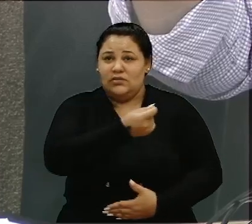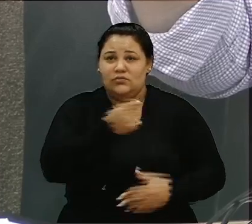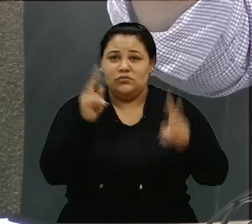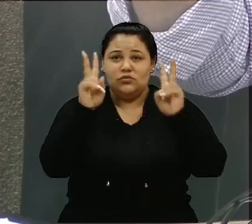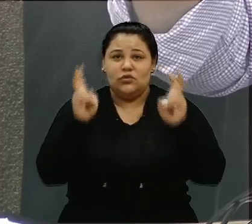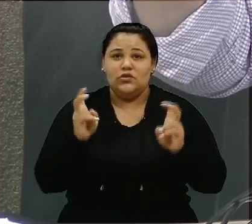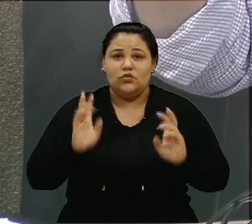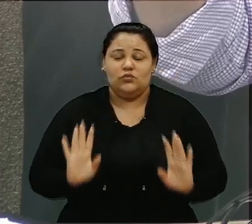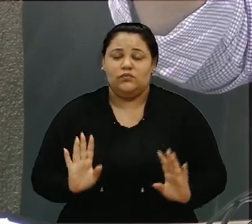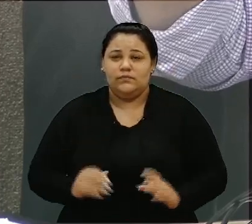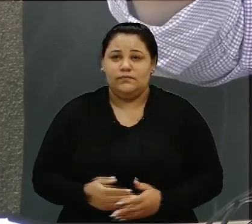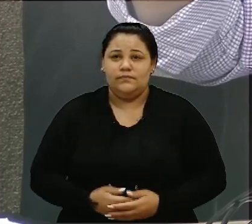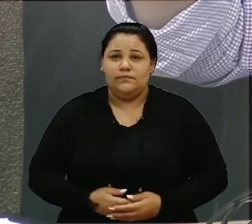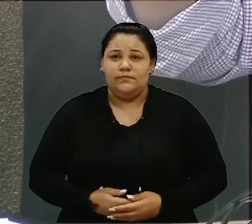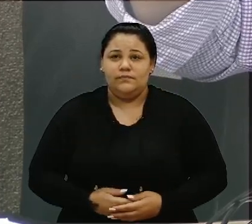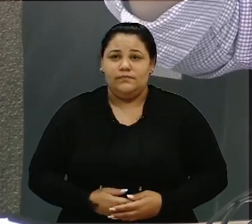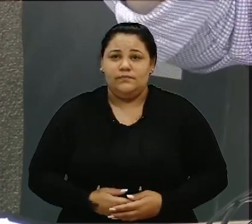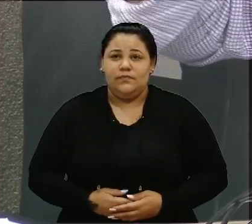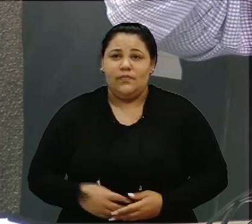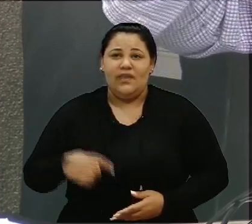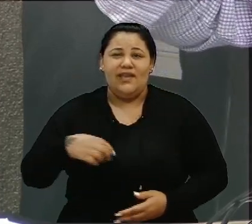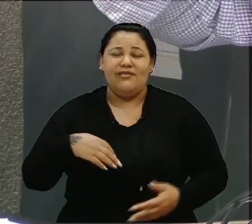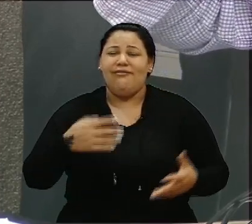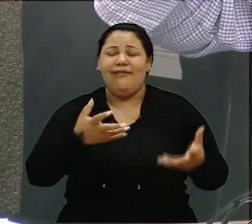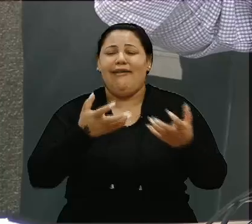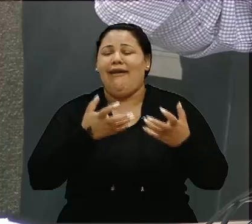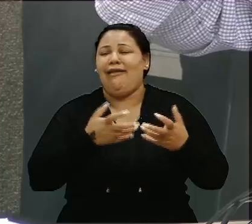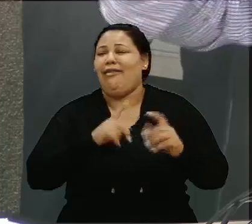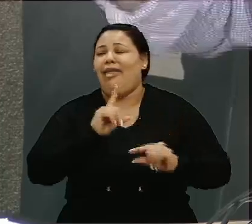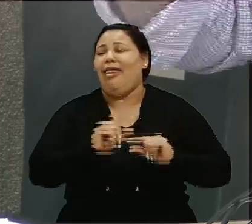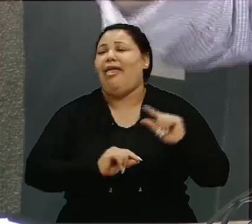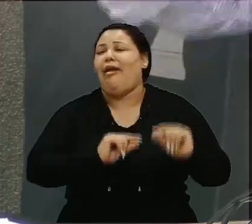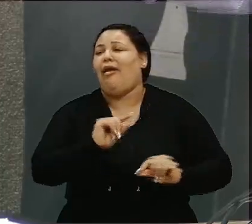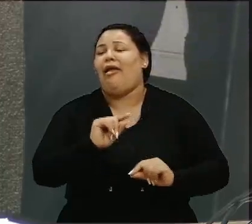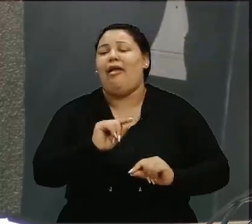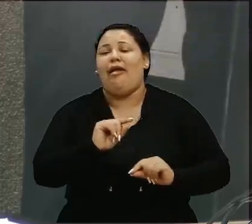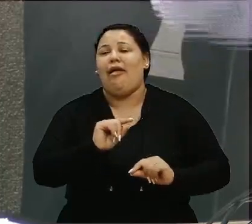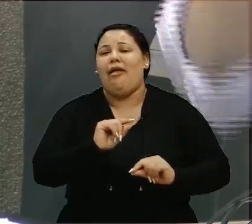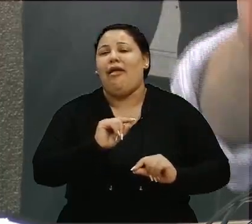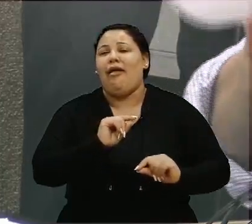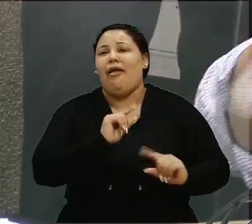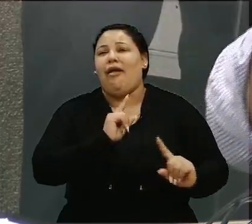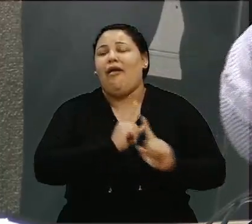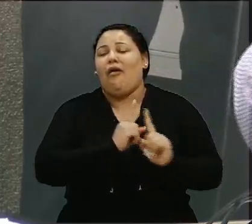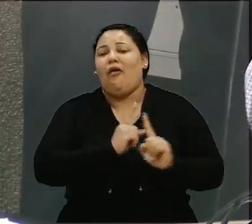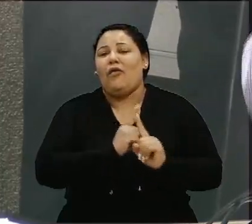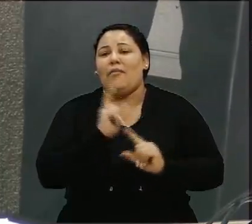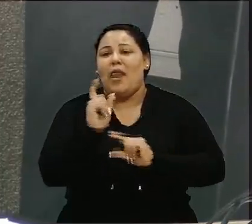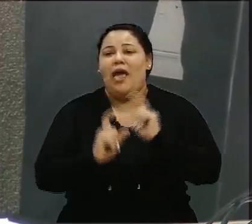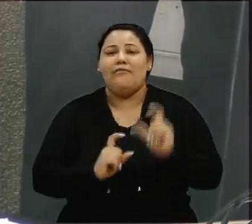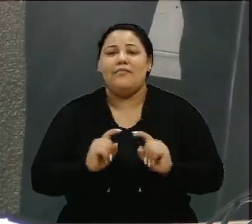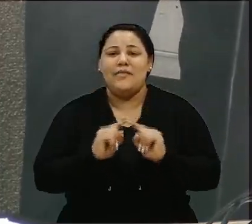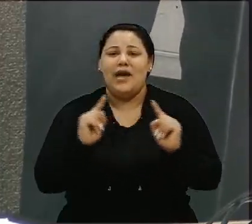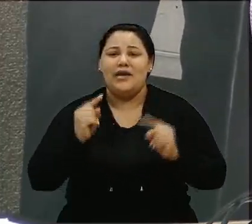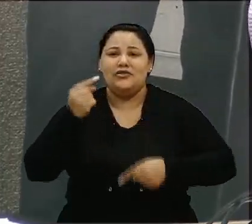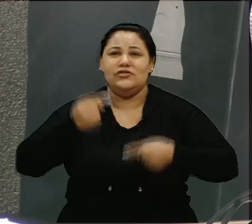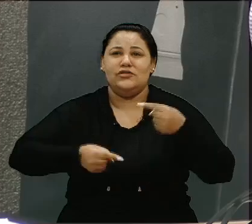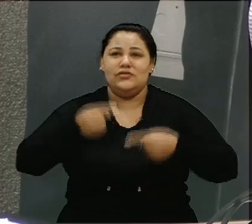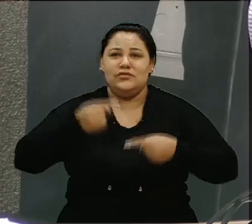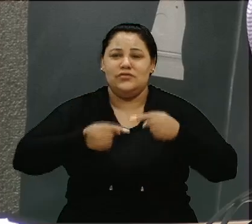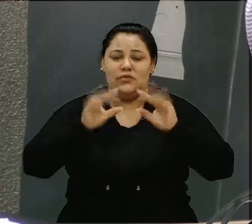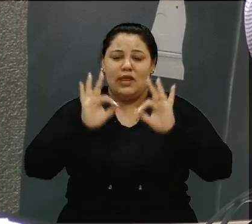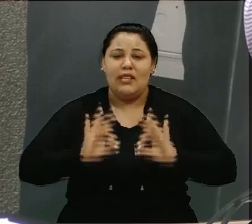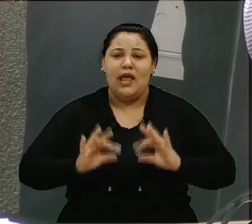Tá? Eu não quero ser caçador de palavra aqui de ninguém, mas nós estamos discutindo um detalhe técnico